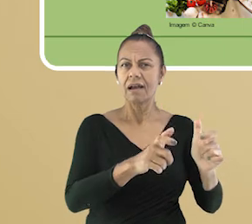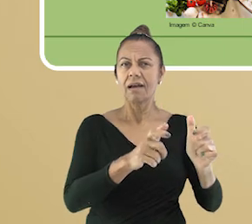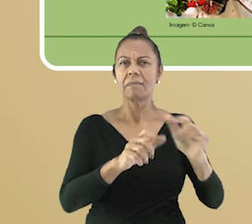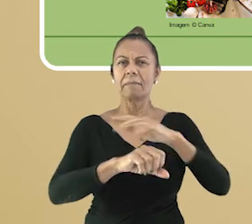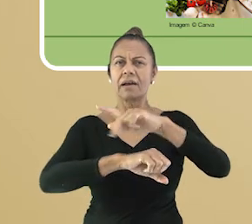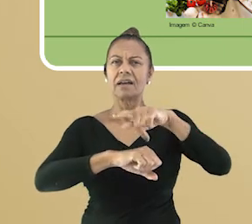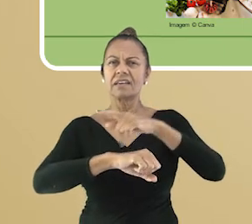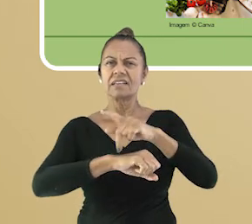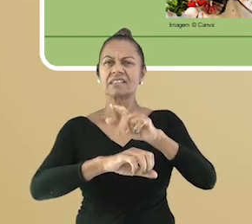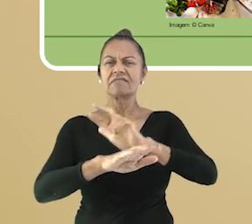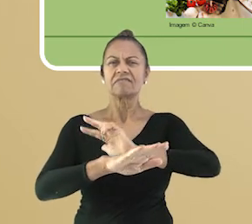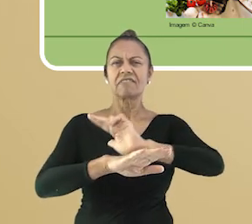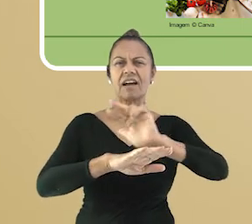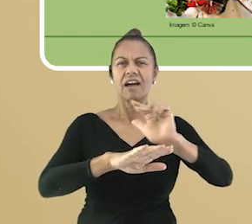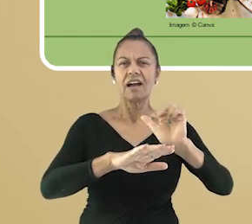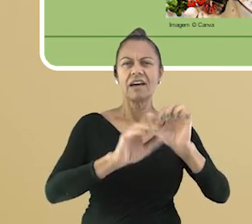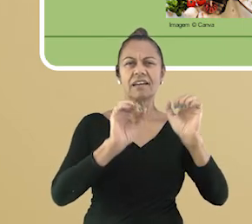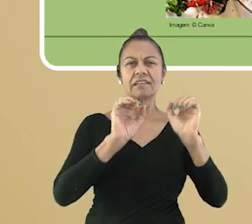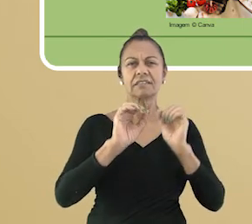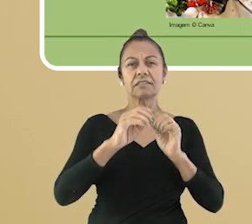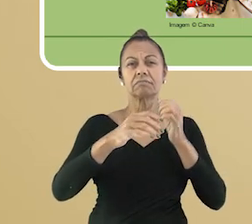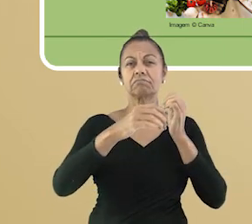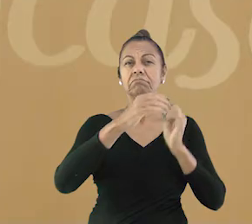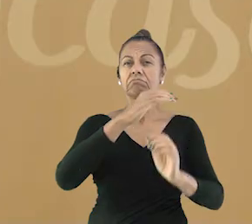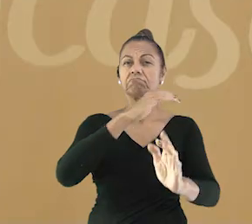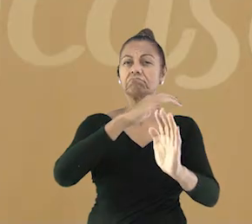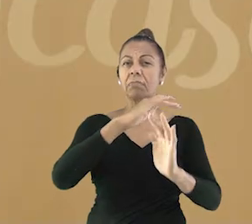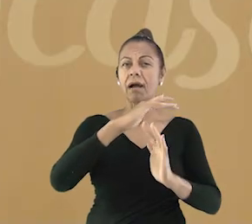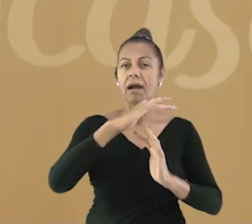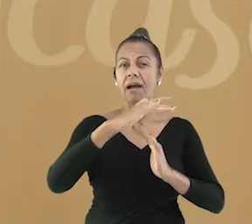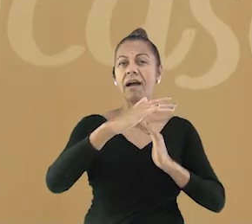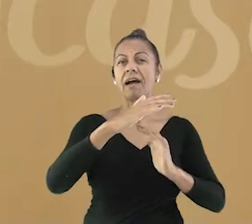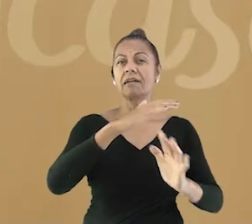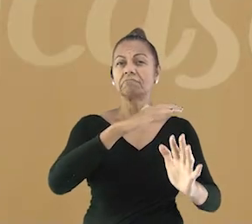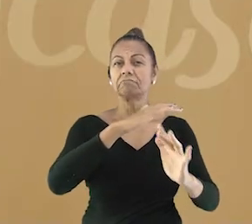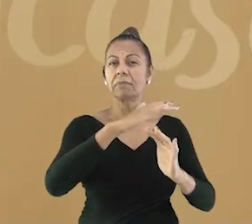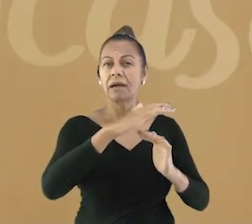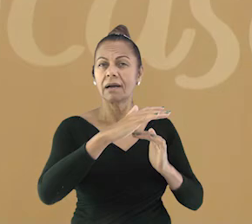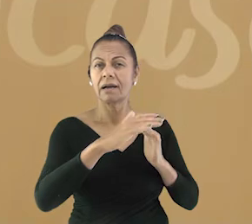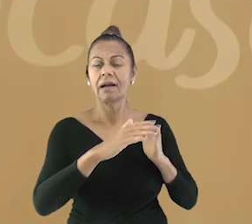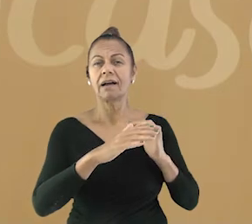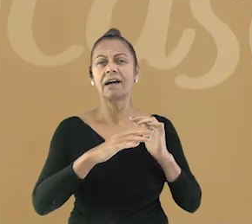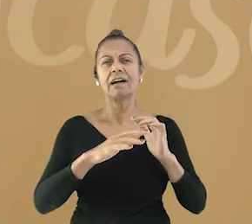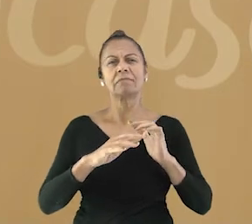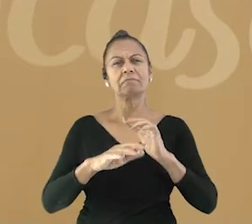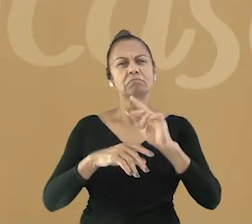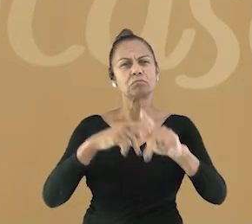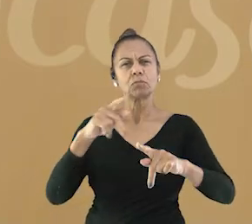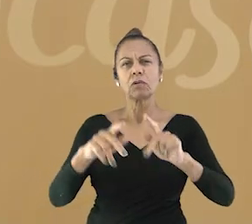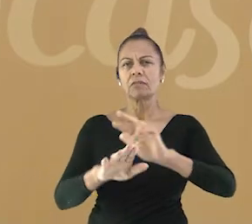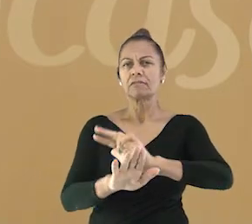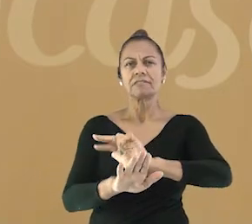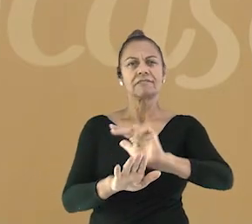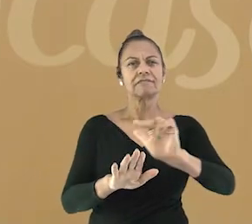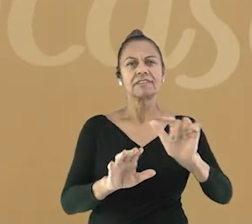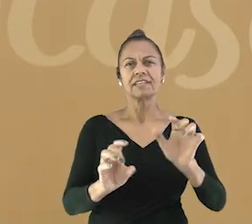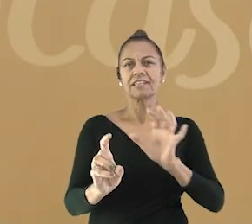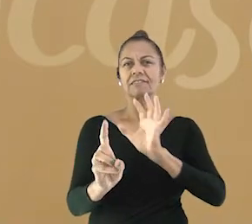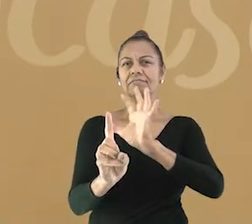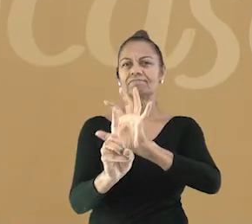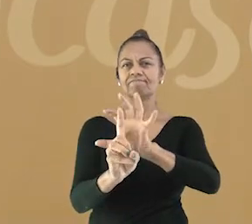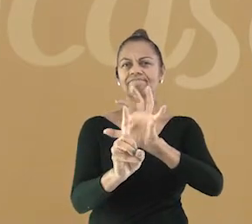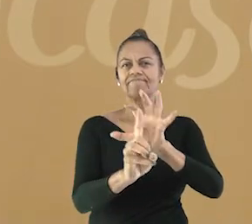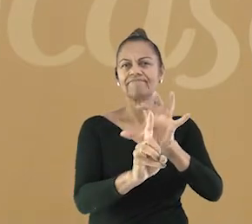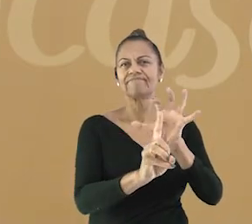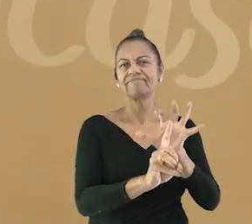identidade cultural desse povo é bem diversa. Por causa dessa diversidade de pessoas que vieram viver neste